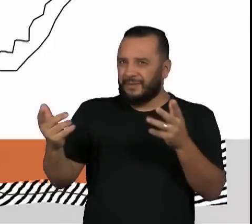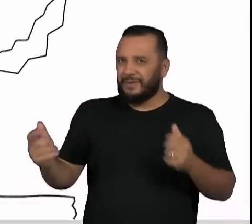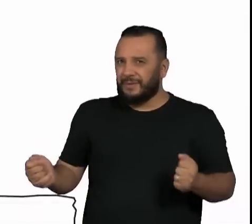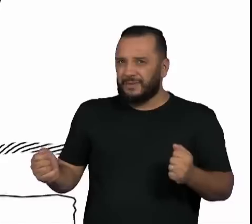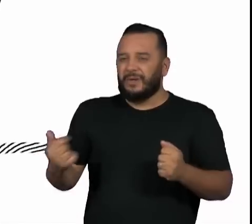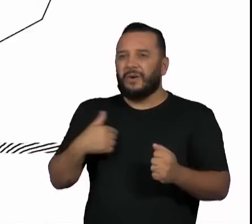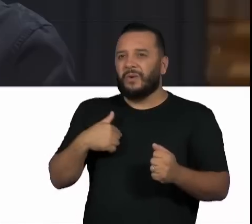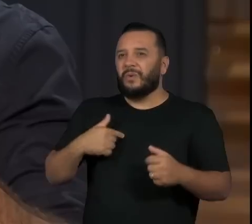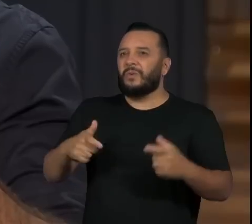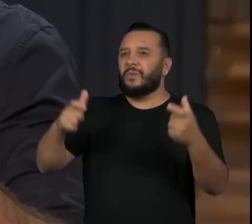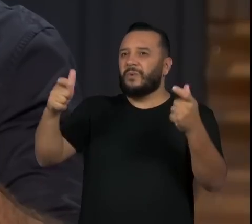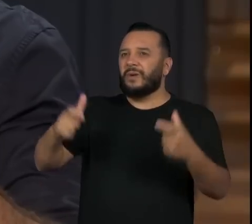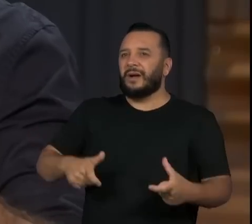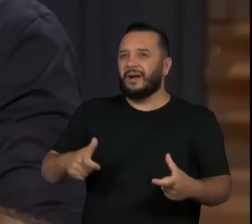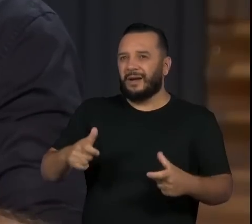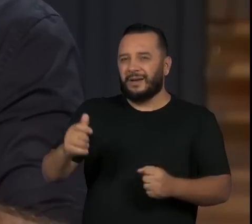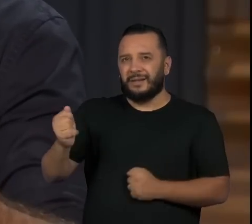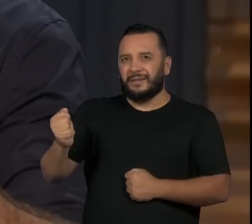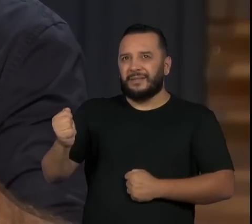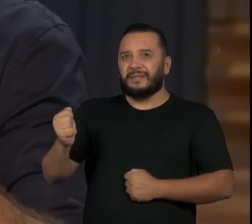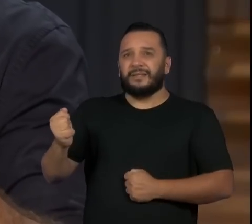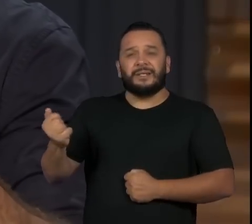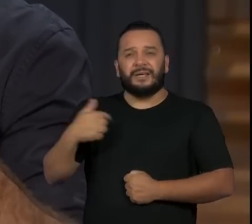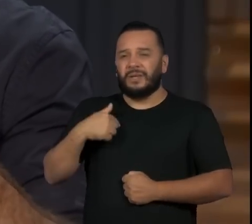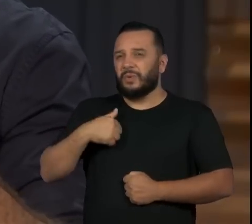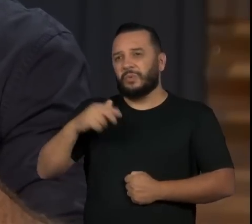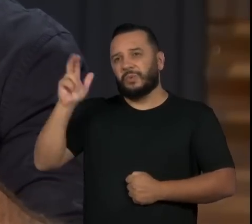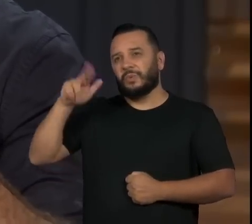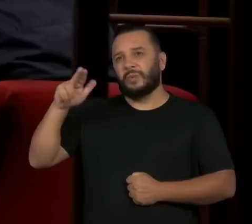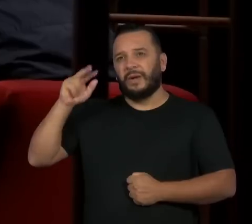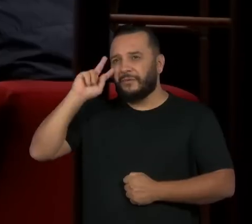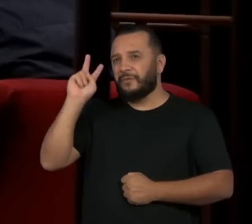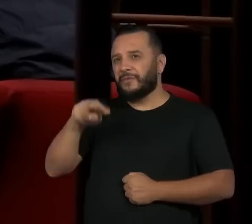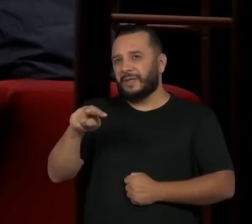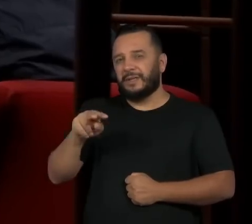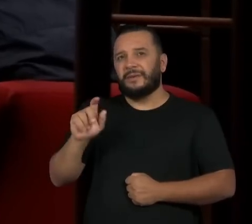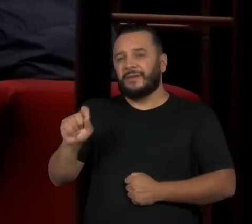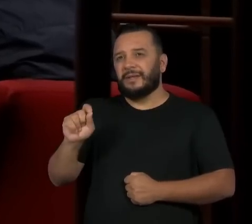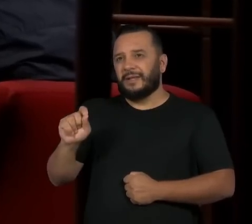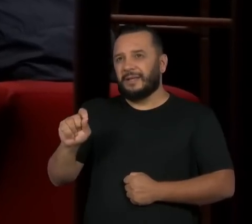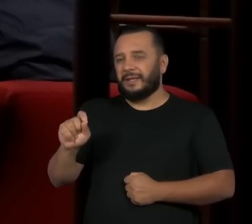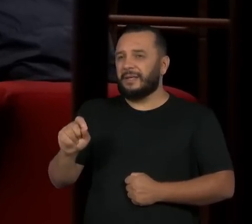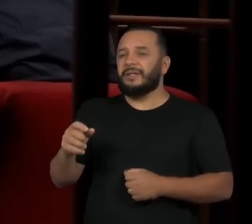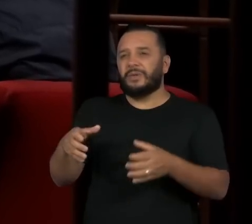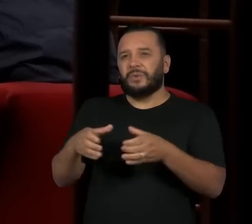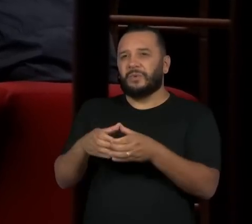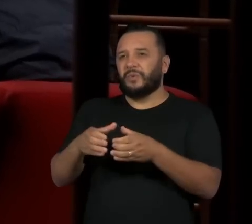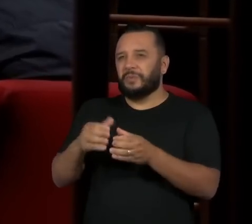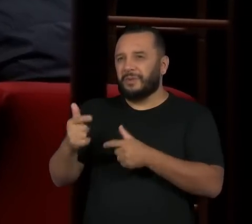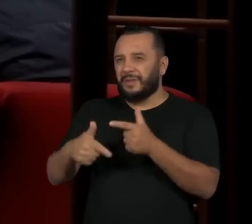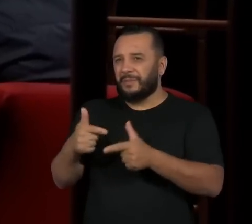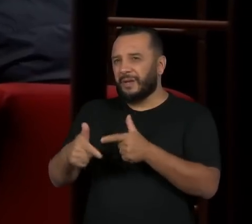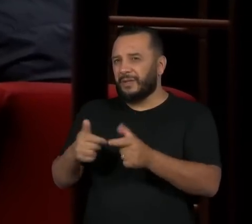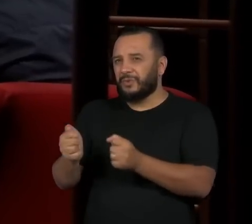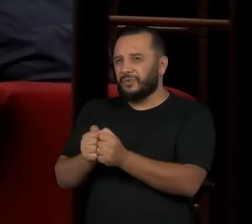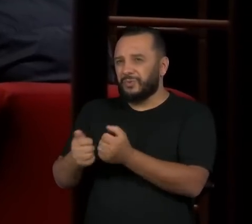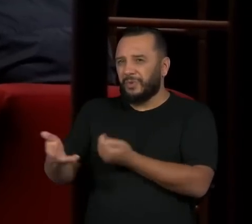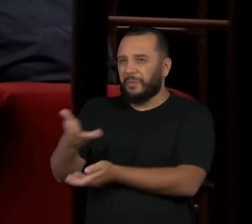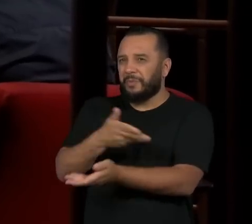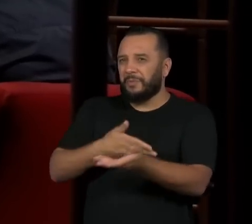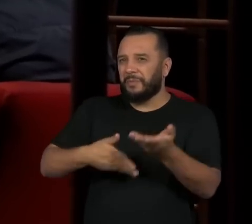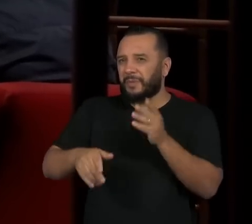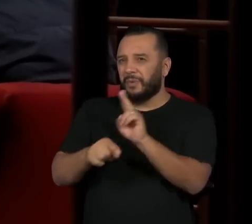as pessoas têm, como eu nunca tinha visto na vida, um sentimento de coletividade e de cuidado um